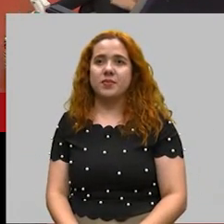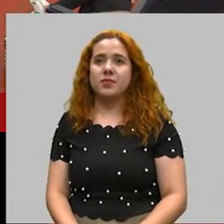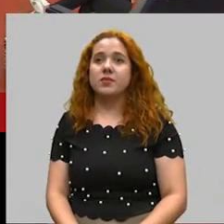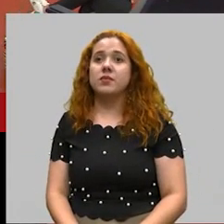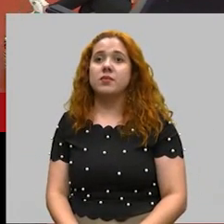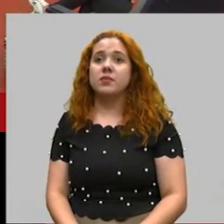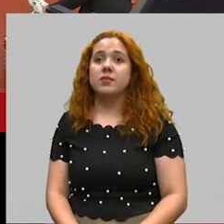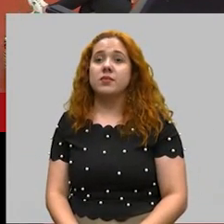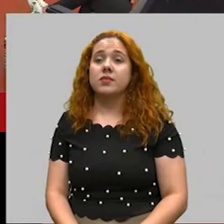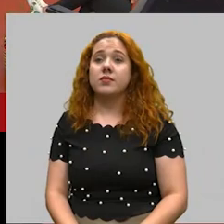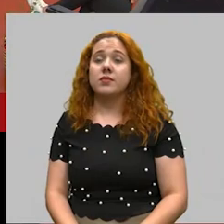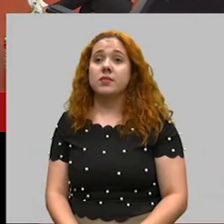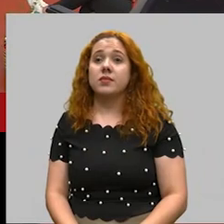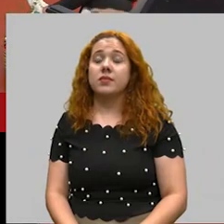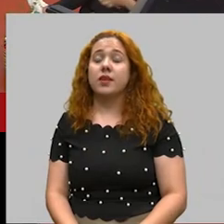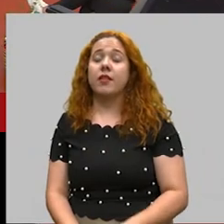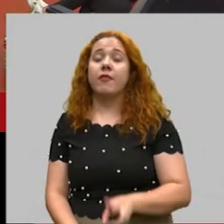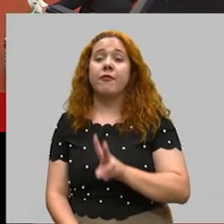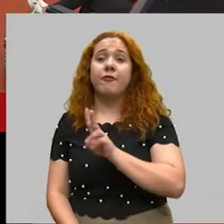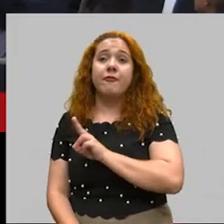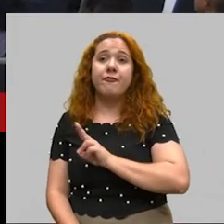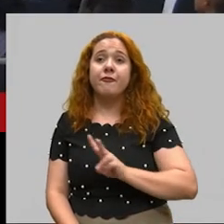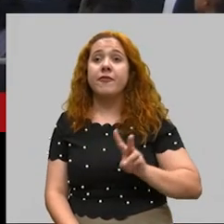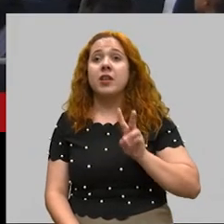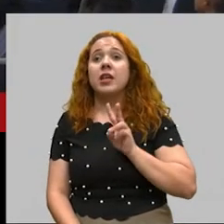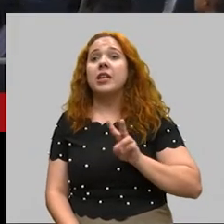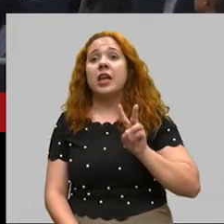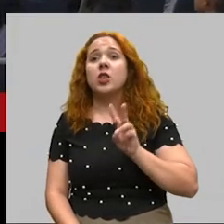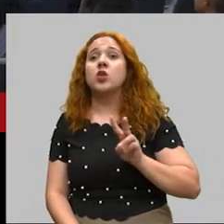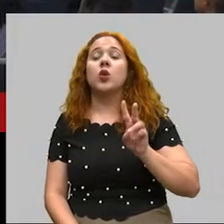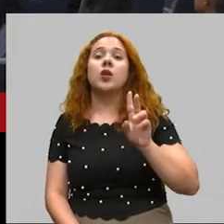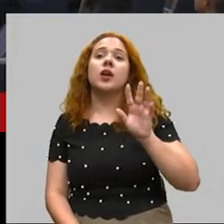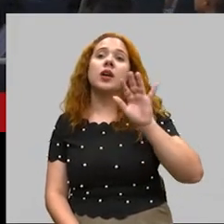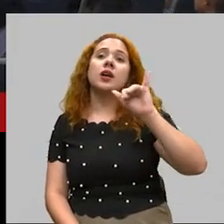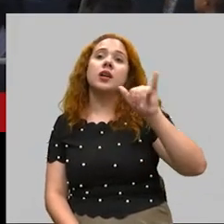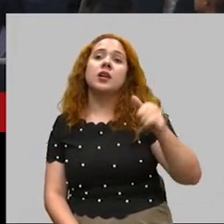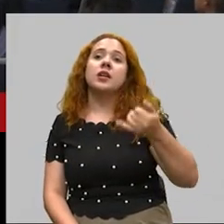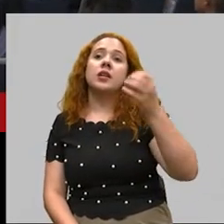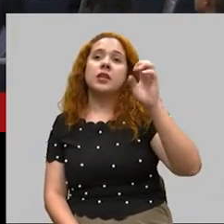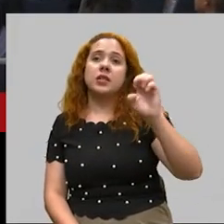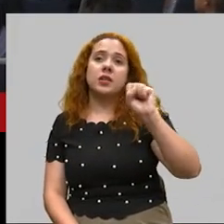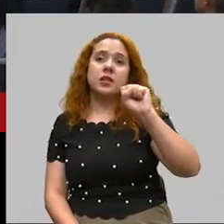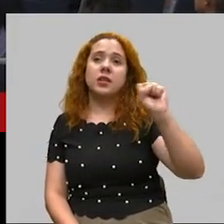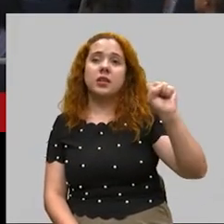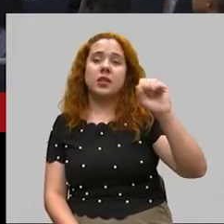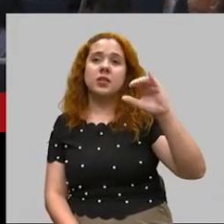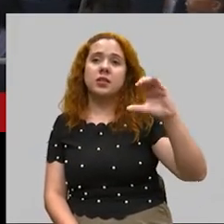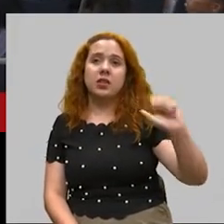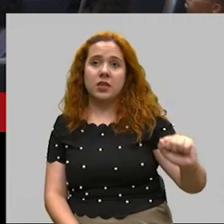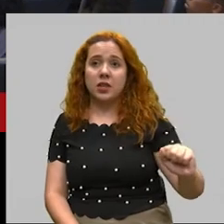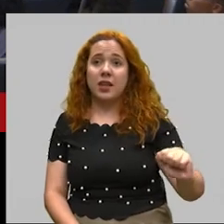ueng vereadora Jéssica Braga de Almeida Câmara Municipal de São